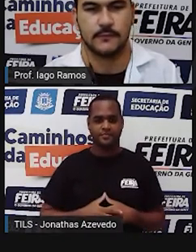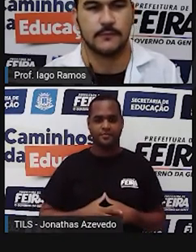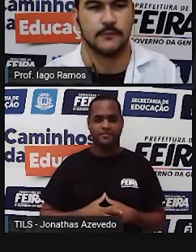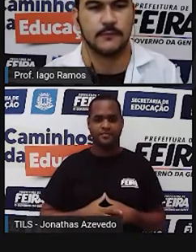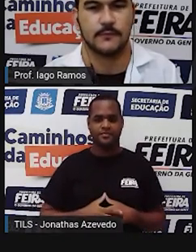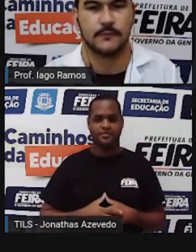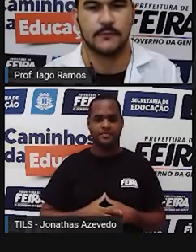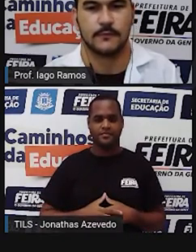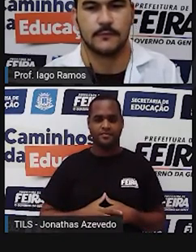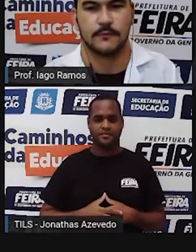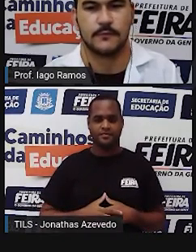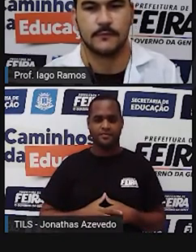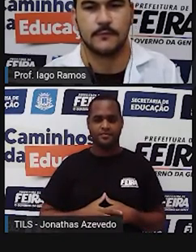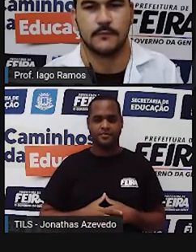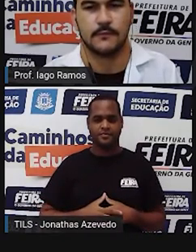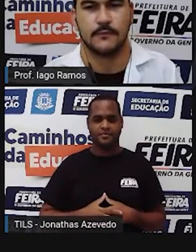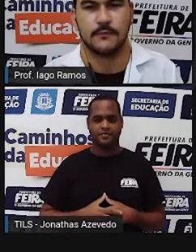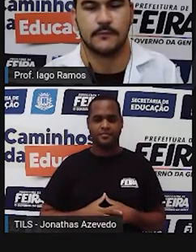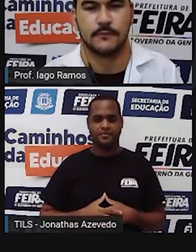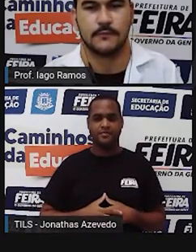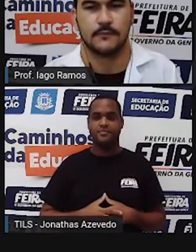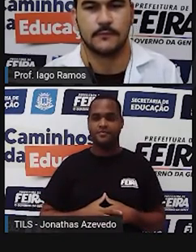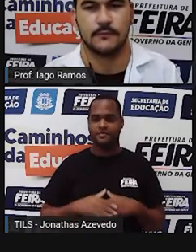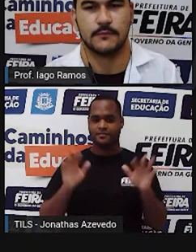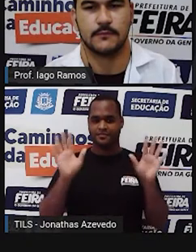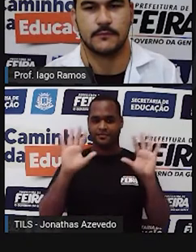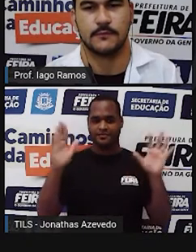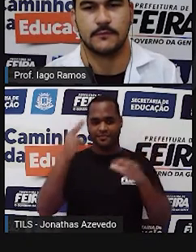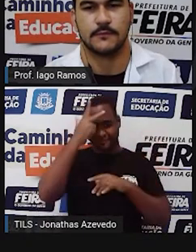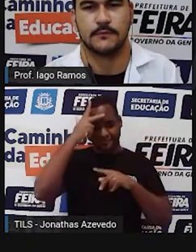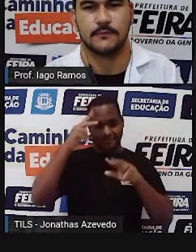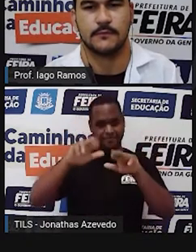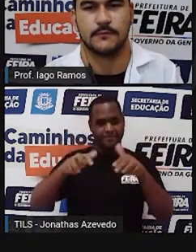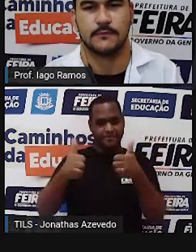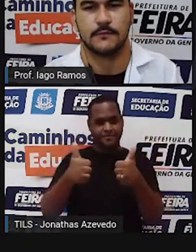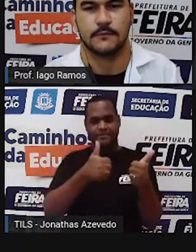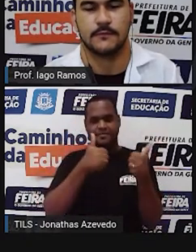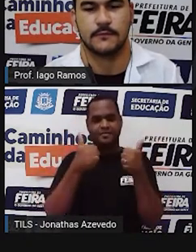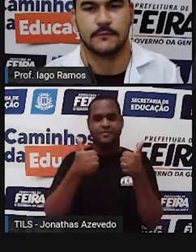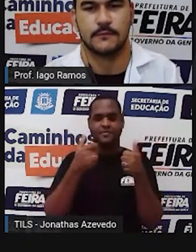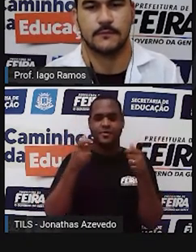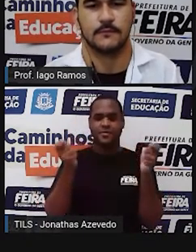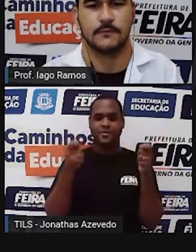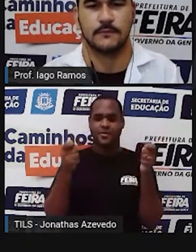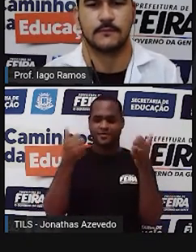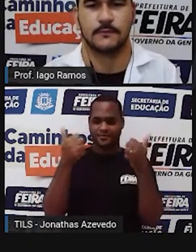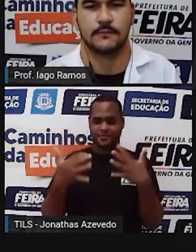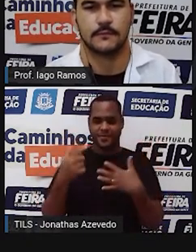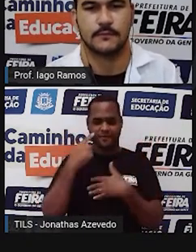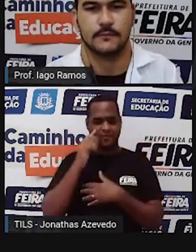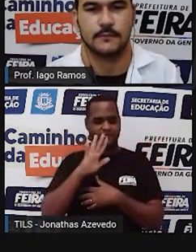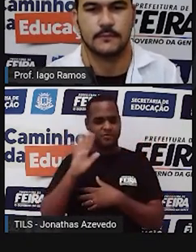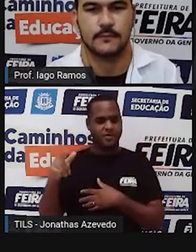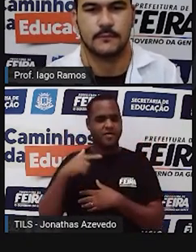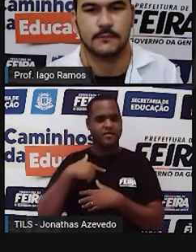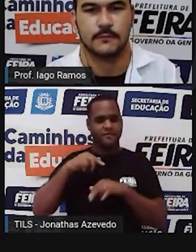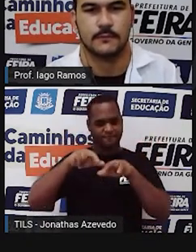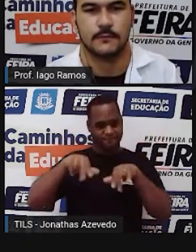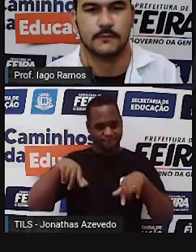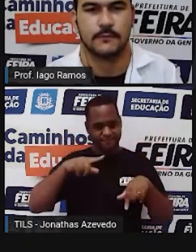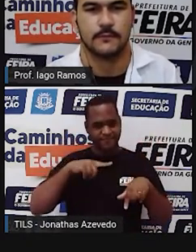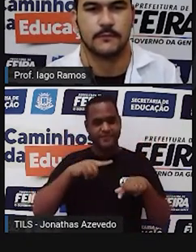Vamos para o E aí, pessoal, tudo bem? Provavelmente você já ouviu falar bastante